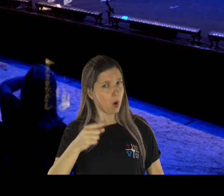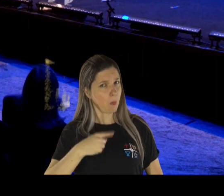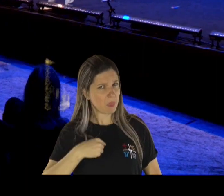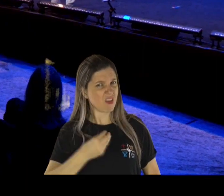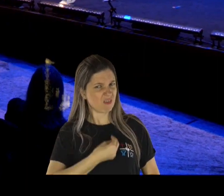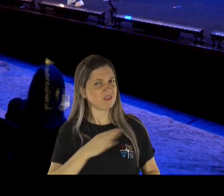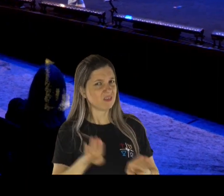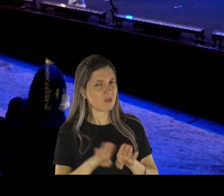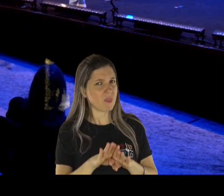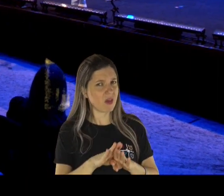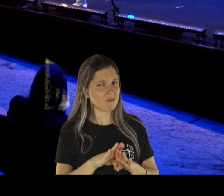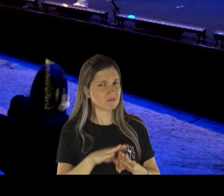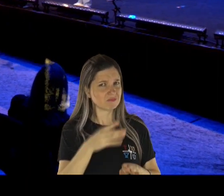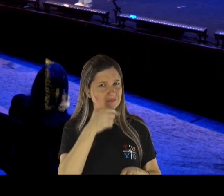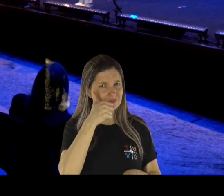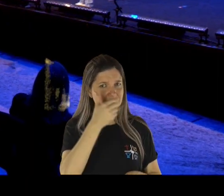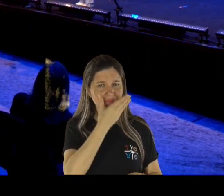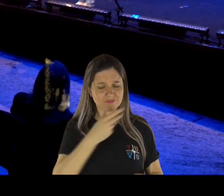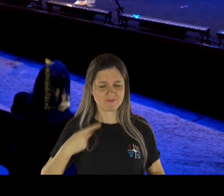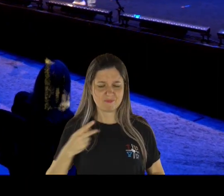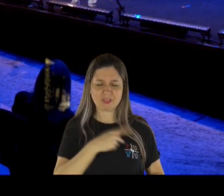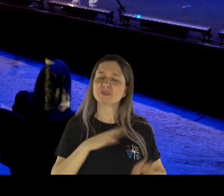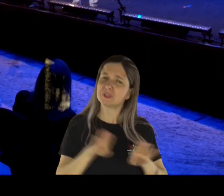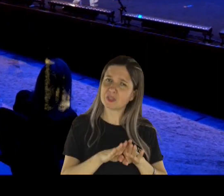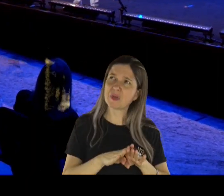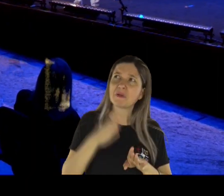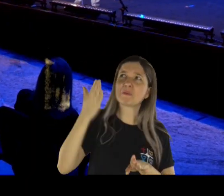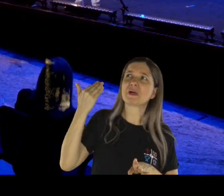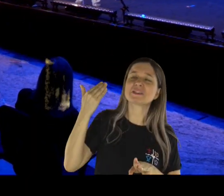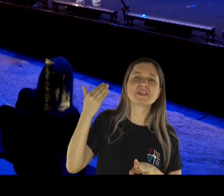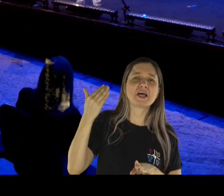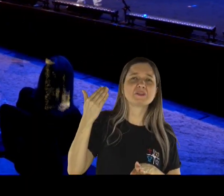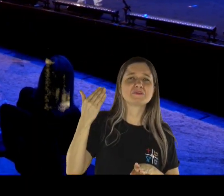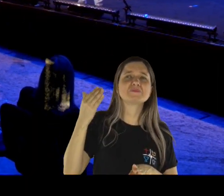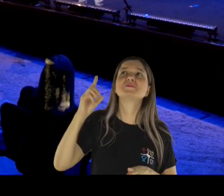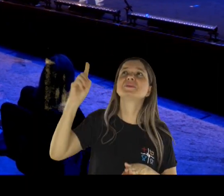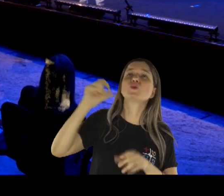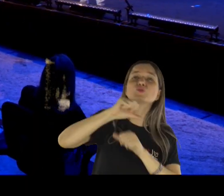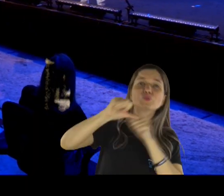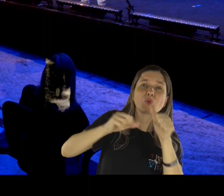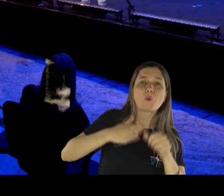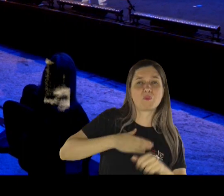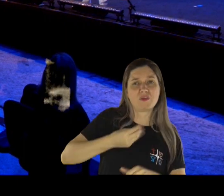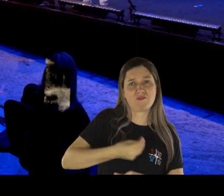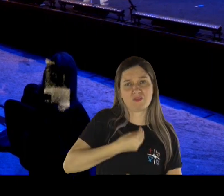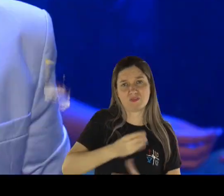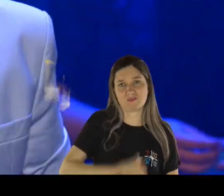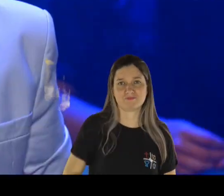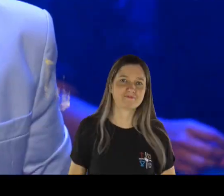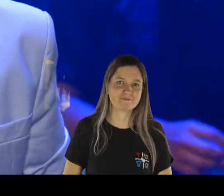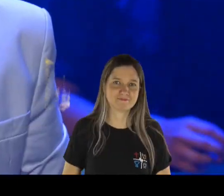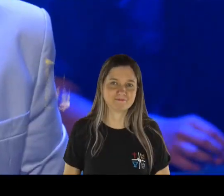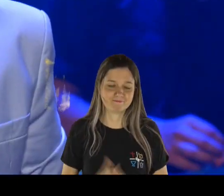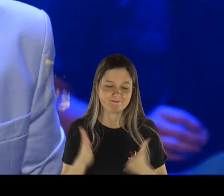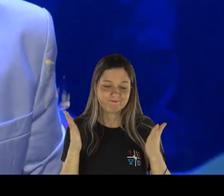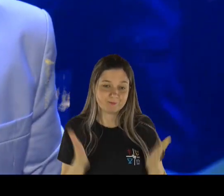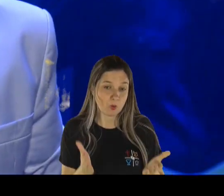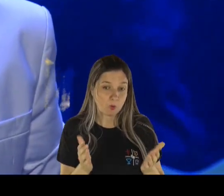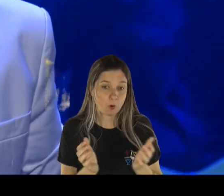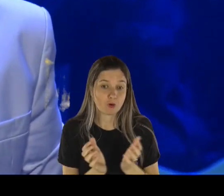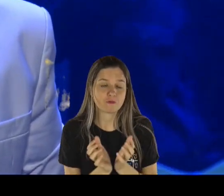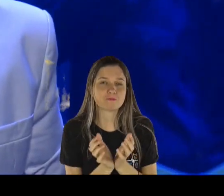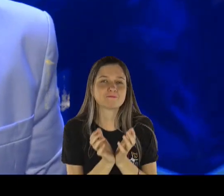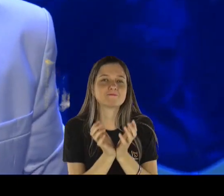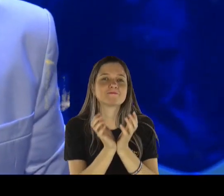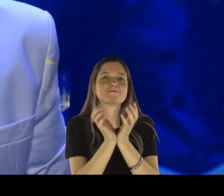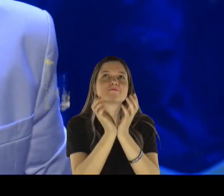forma religiosa, nem de forma dogmática, comer o pão e tomar o suco da videira, pensando: puxa,